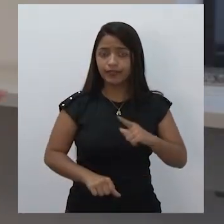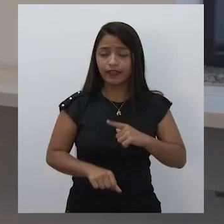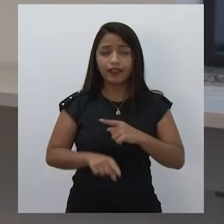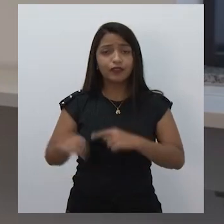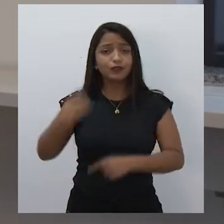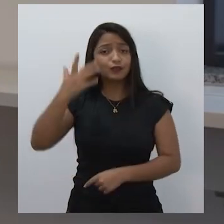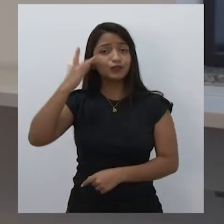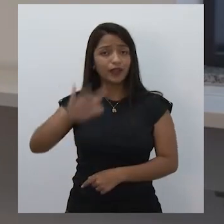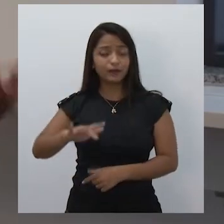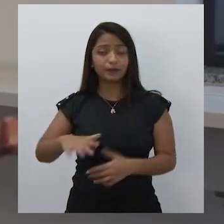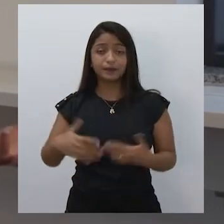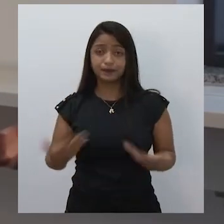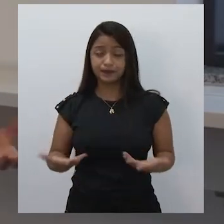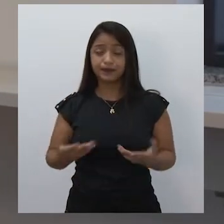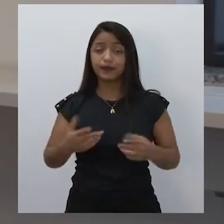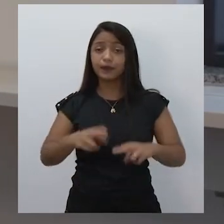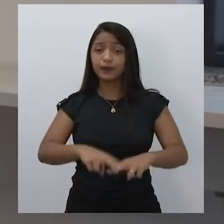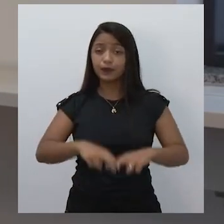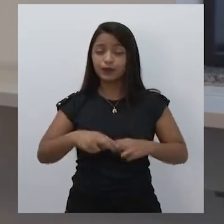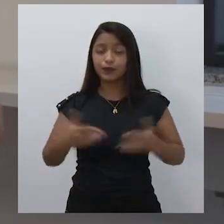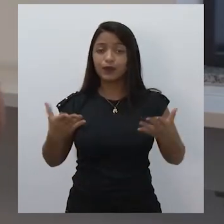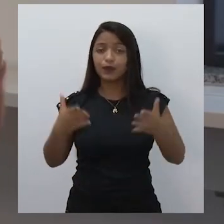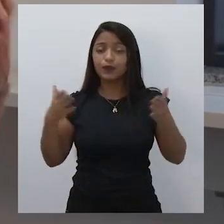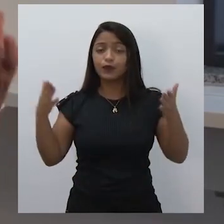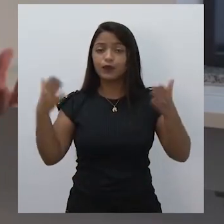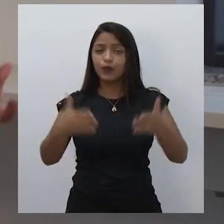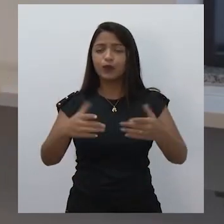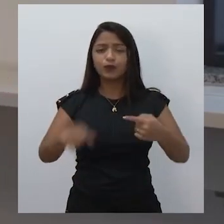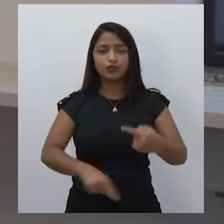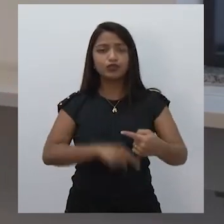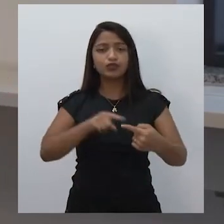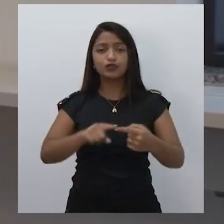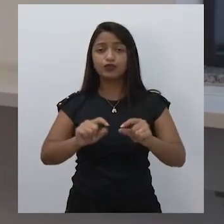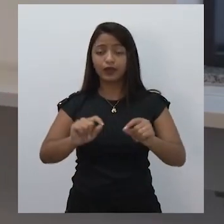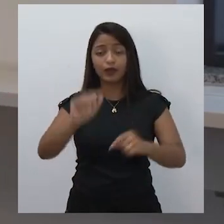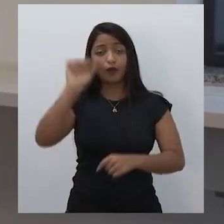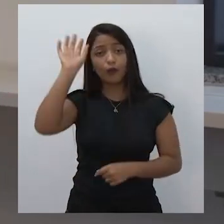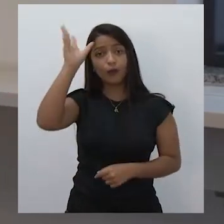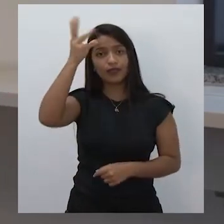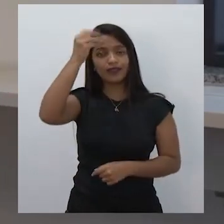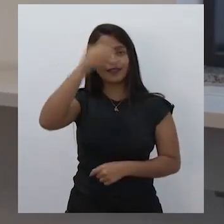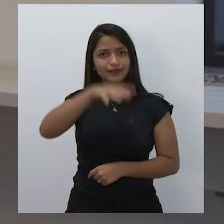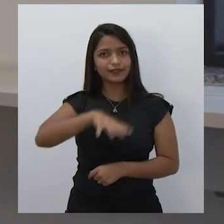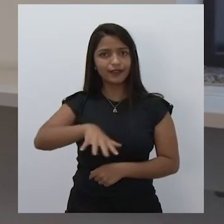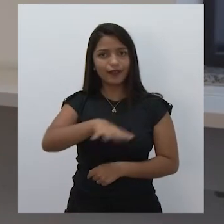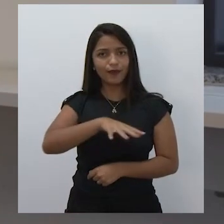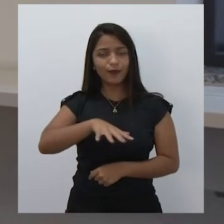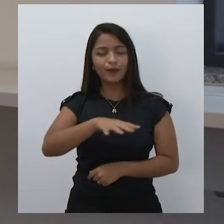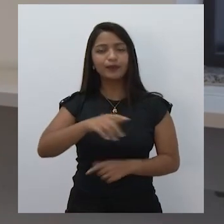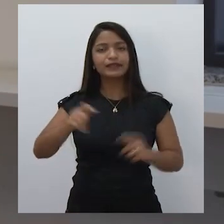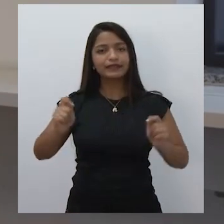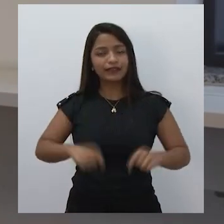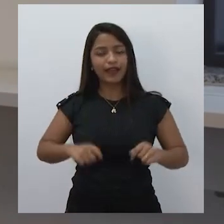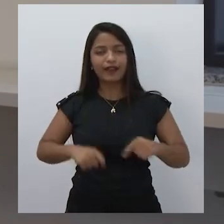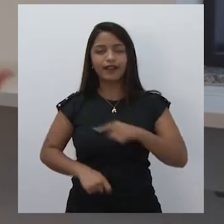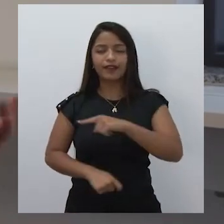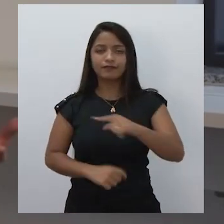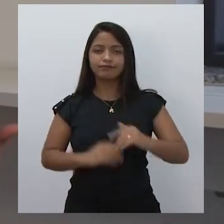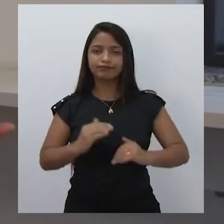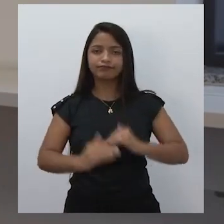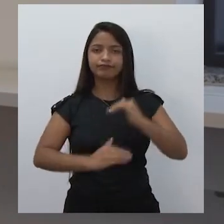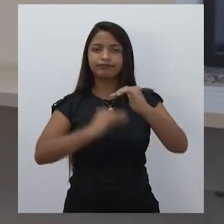conta disso, a ideia, então, é que essas competências gerais possam ser desenvolvidas não de